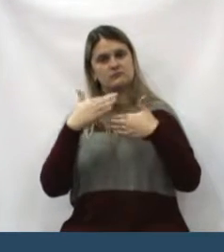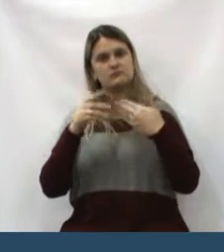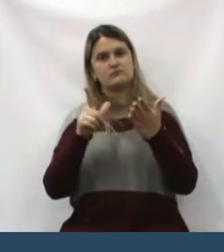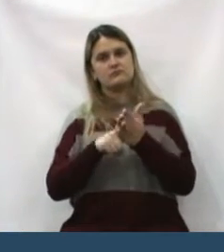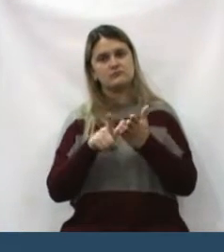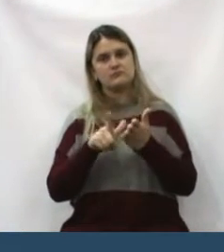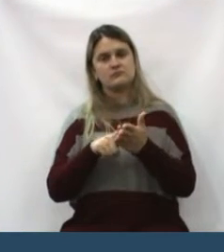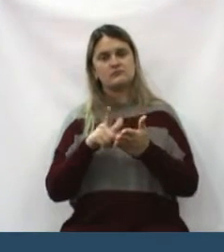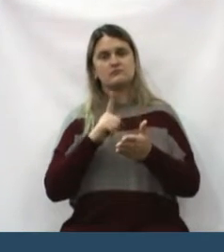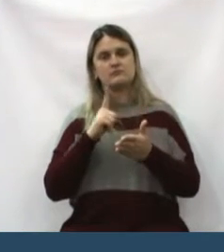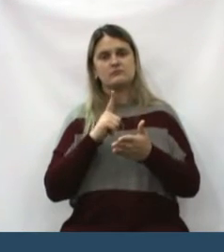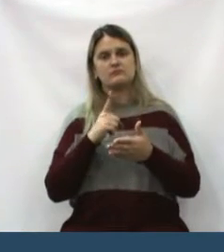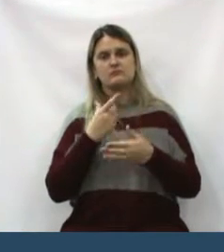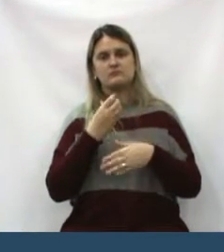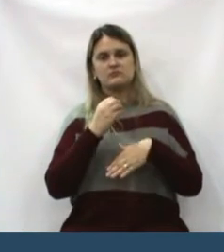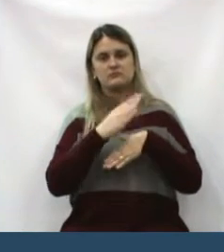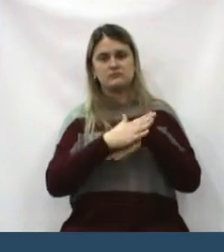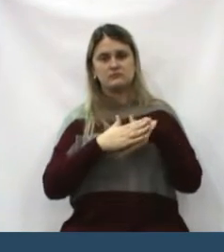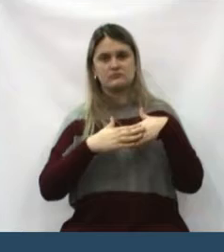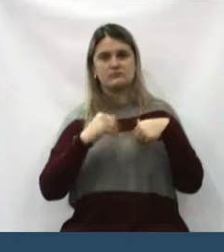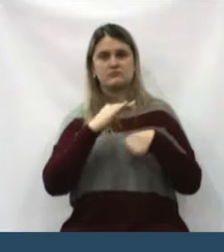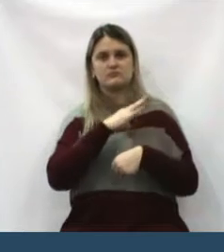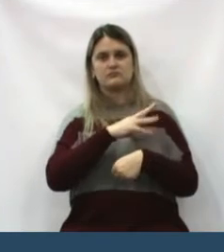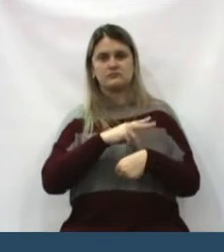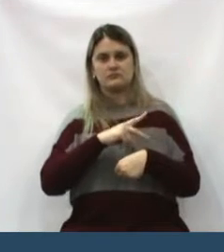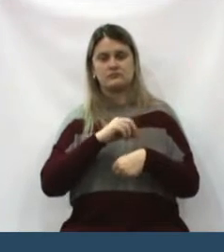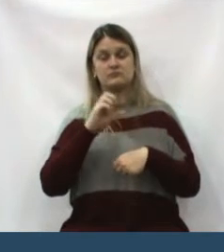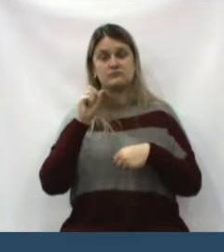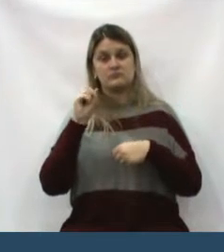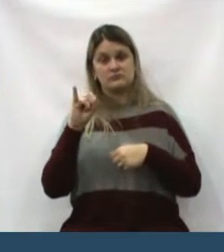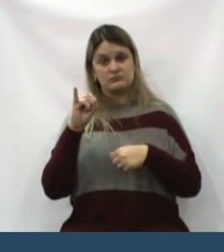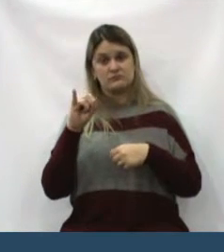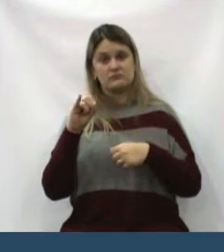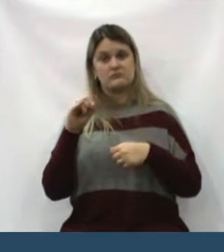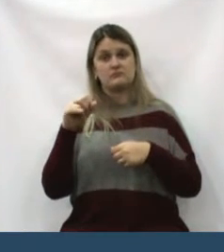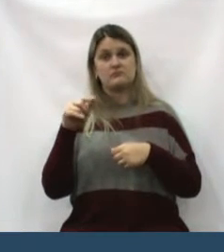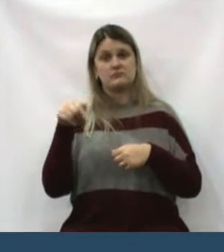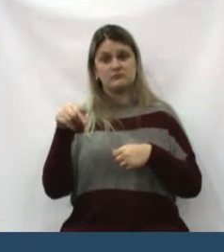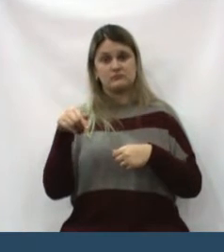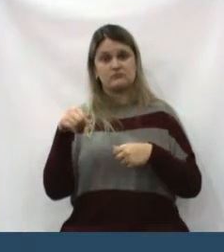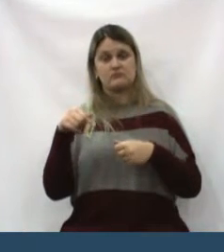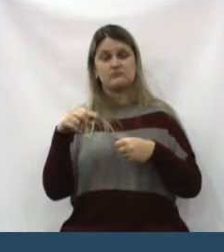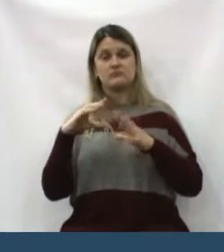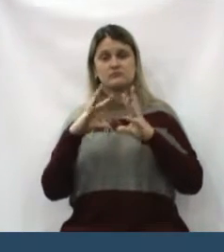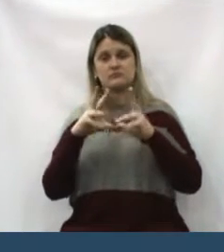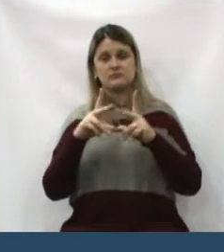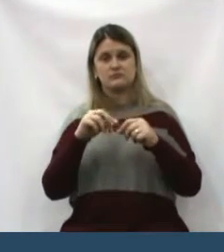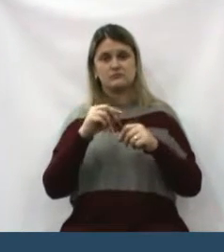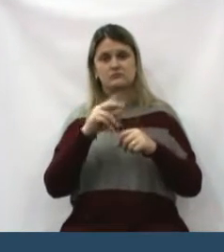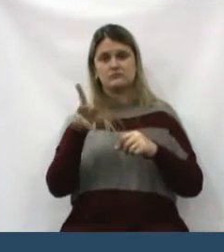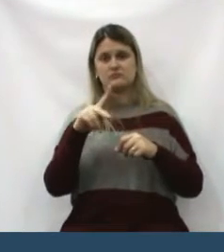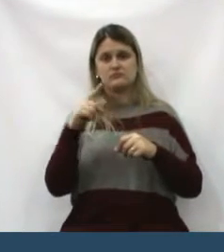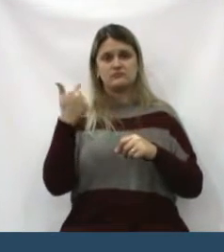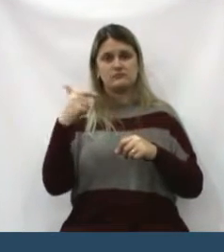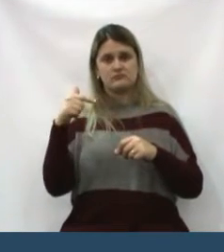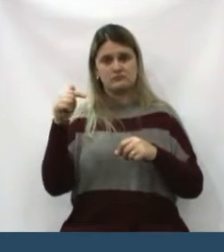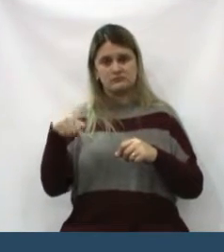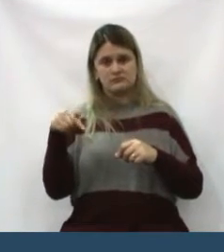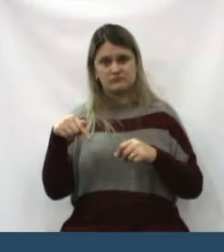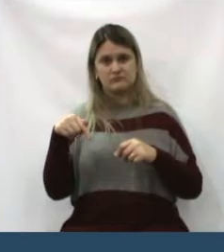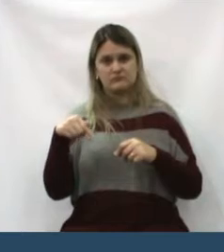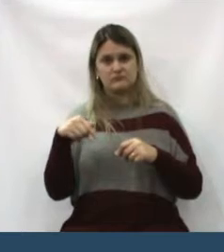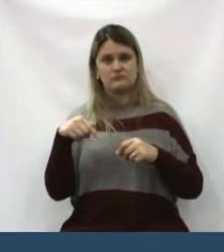desempenham esse papel com muito amor e carinho. E se a recompensa, vocês, os demais professores, não